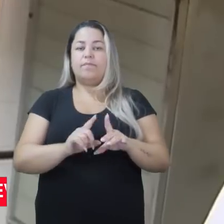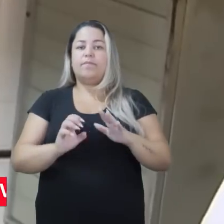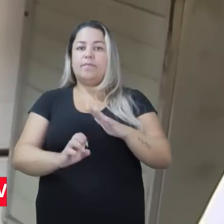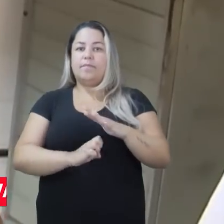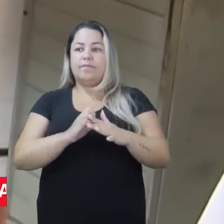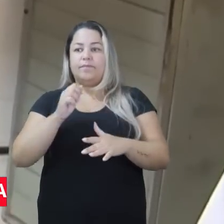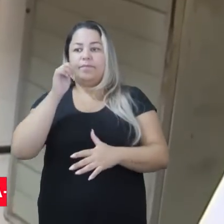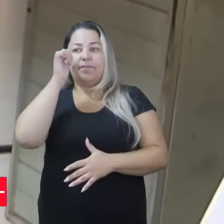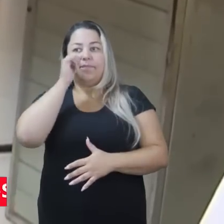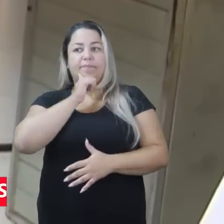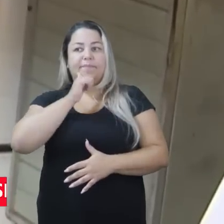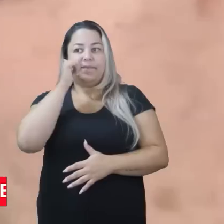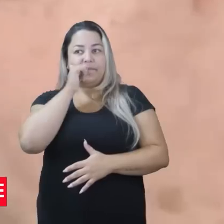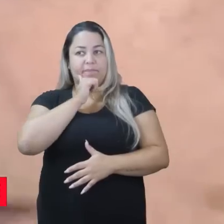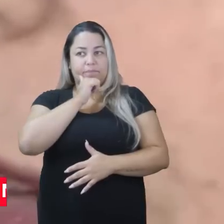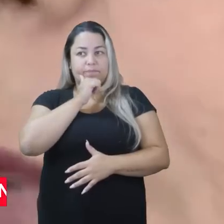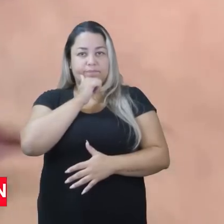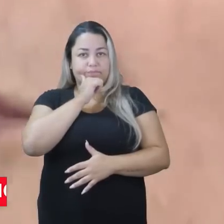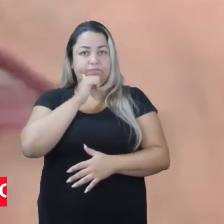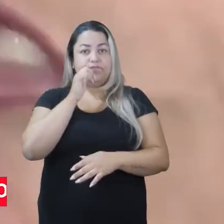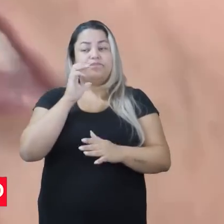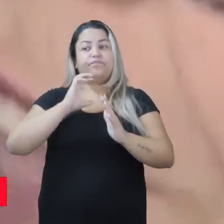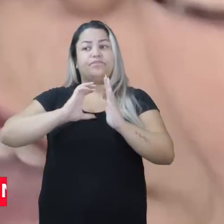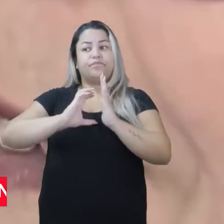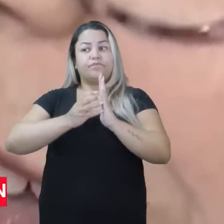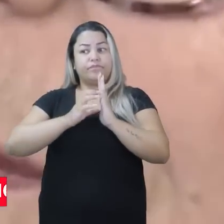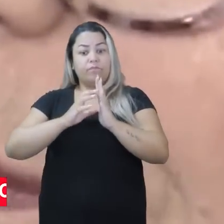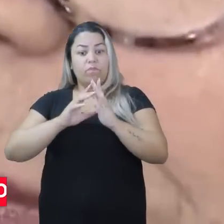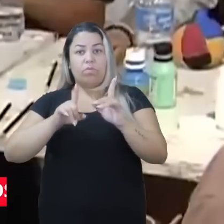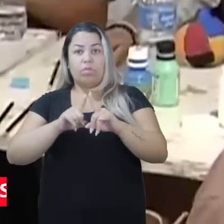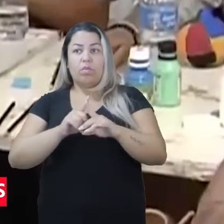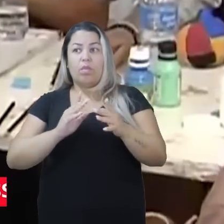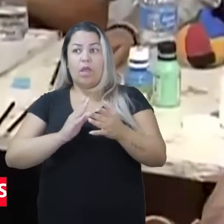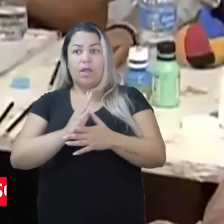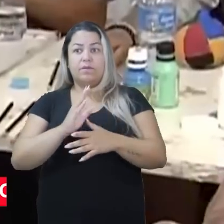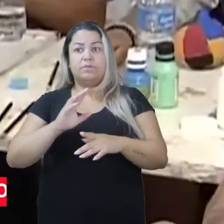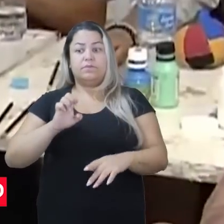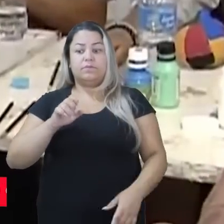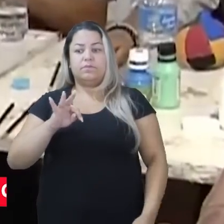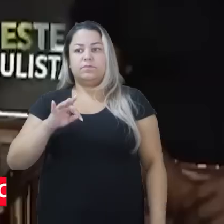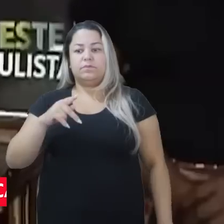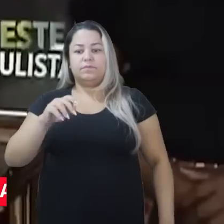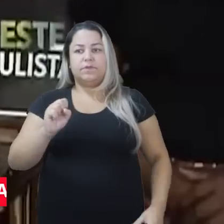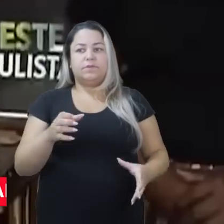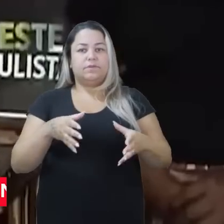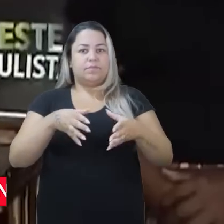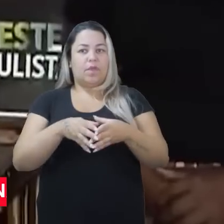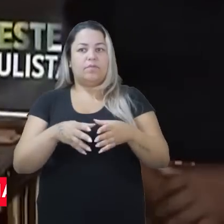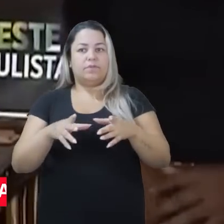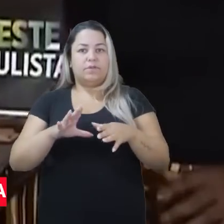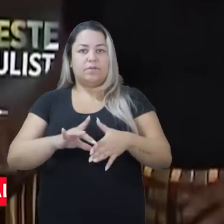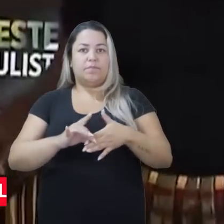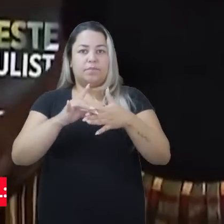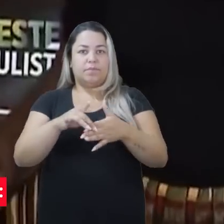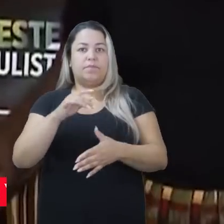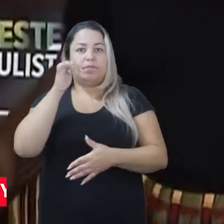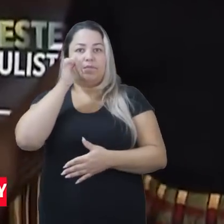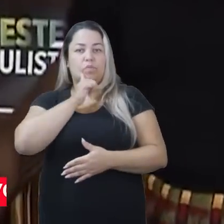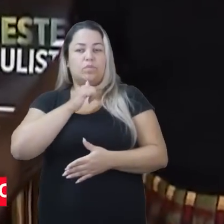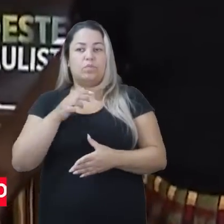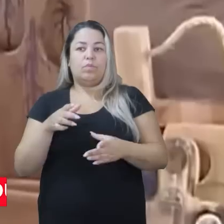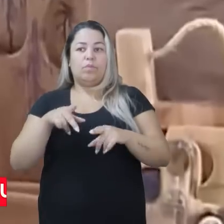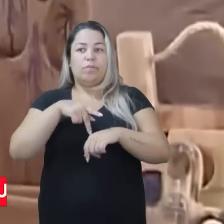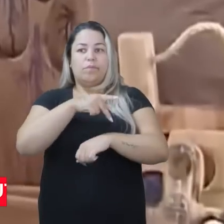empreendedorismo feminino. O concurso está aberto a startups lideradas por mulheres dos países do bloco